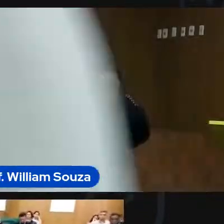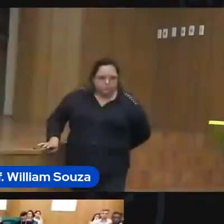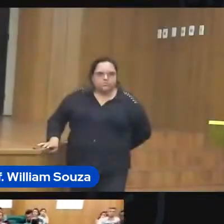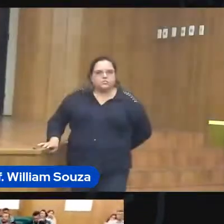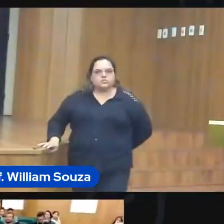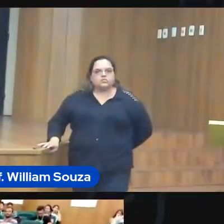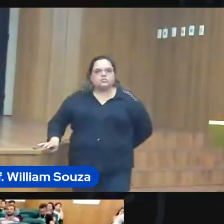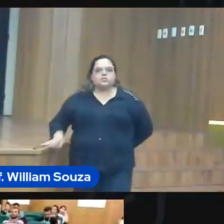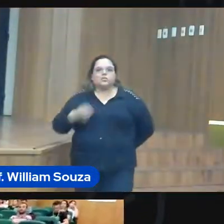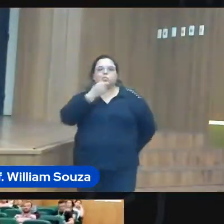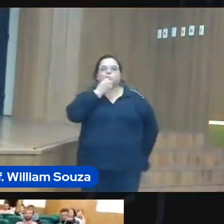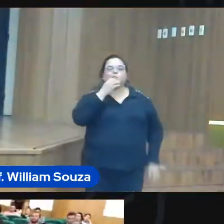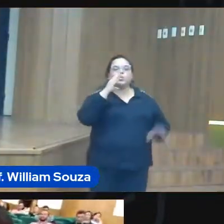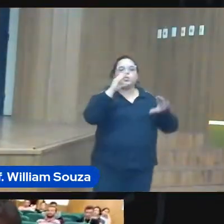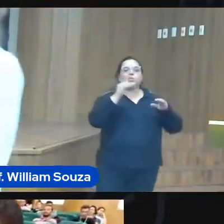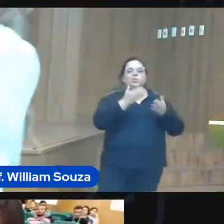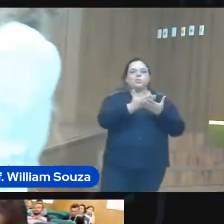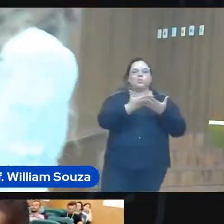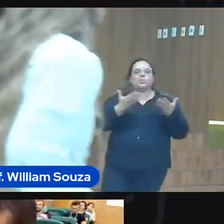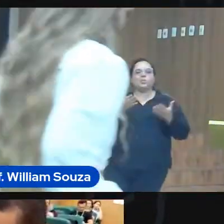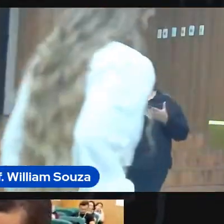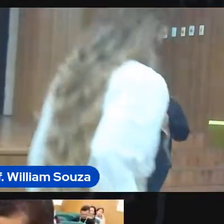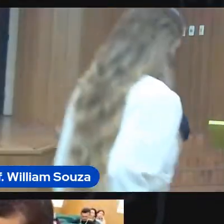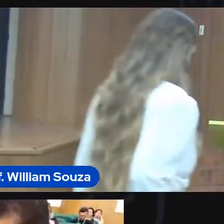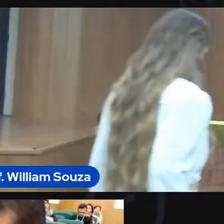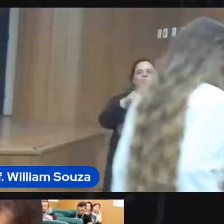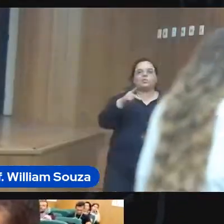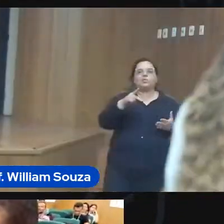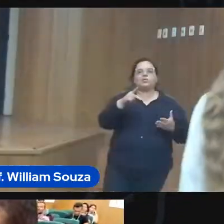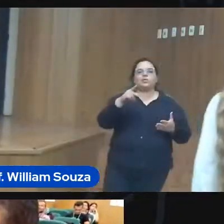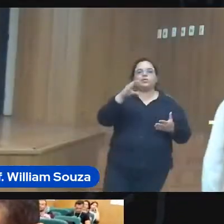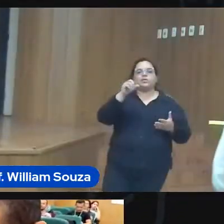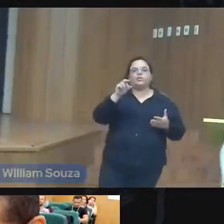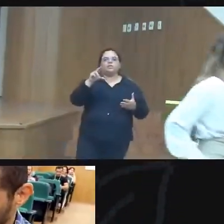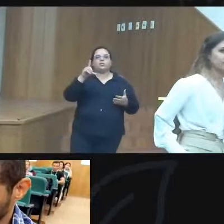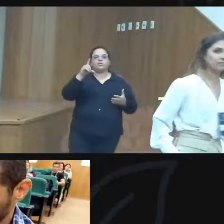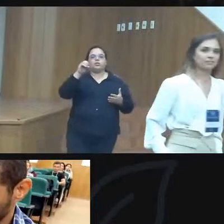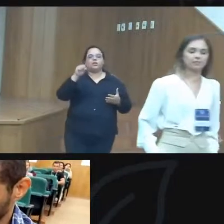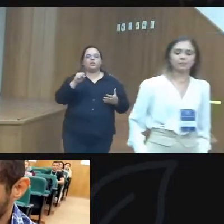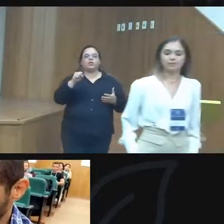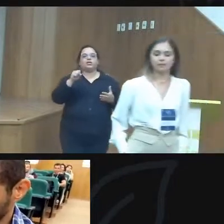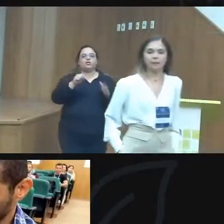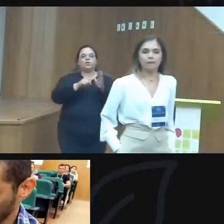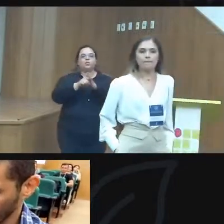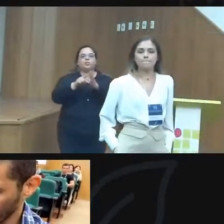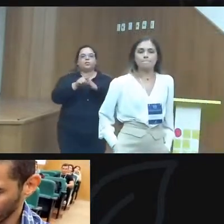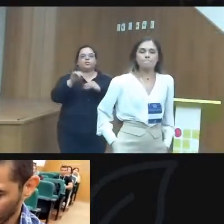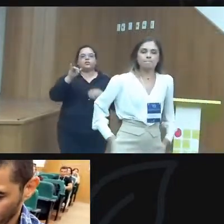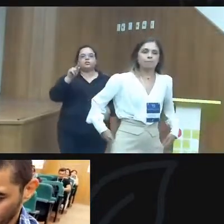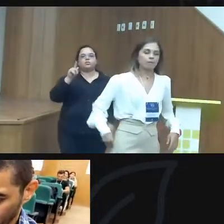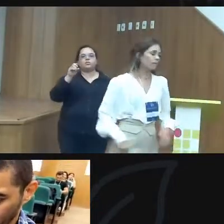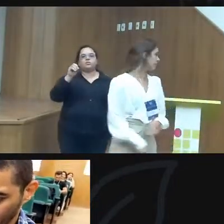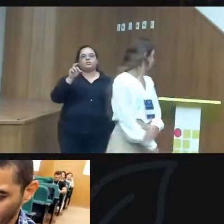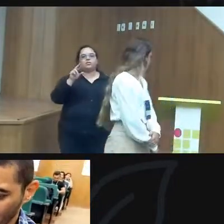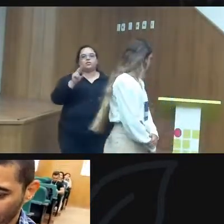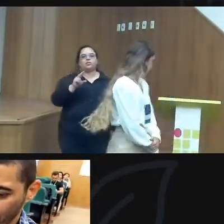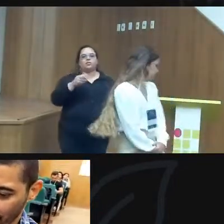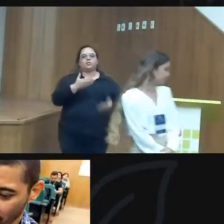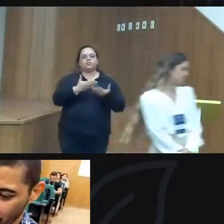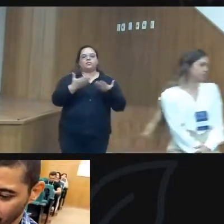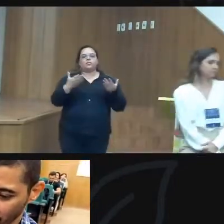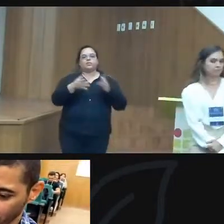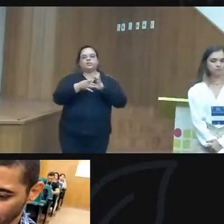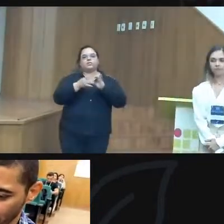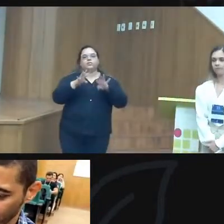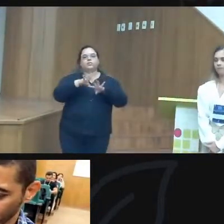Boa noite, pessoal. A professor Carlos tem uma pergunta aqui do Igor que eu vou transmitir para o senhor a partir de agora. Tomando a